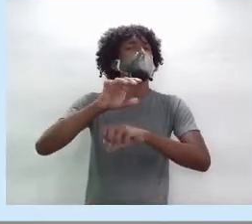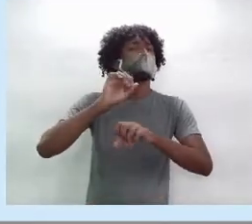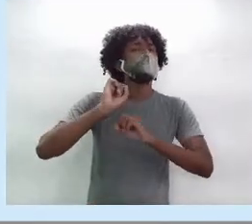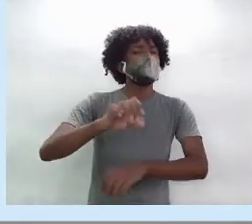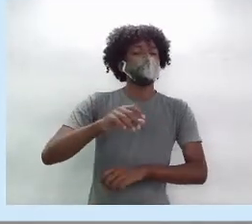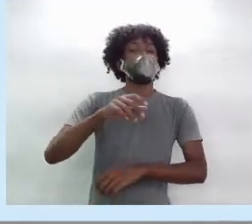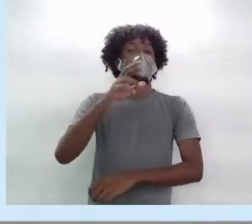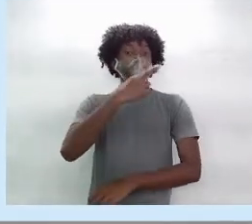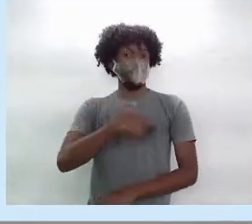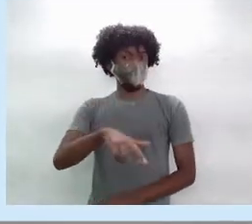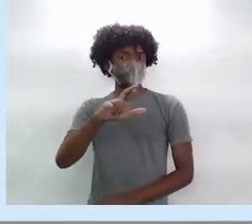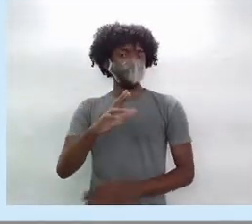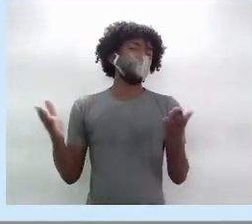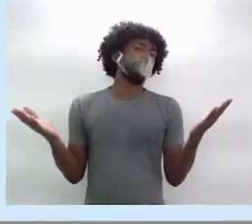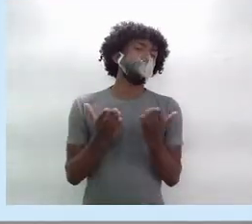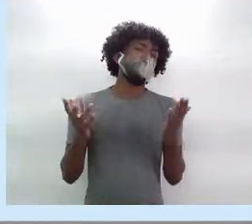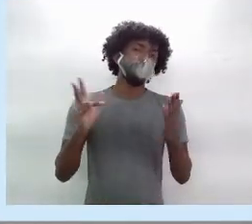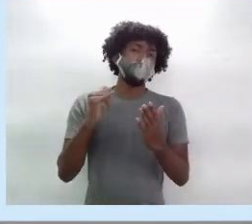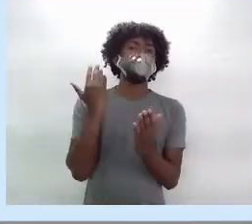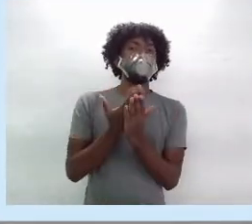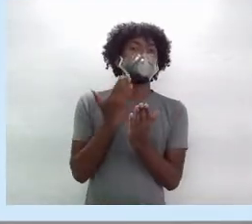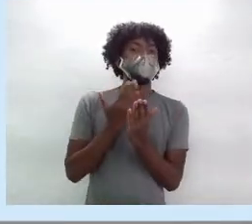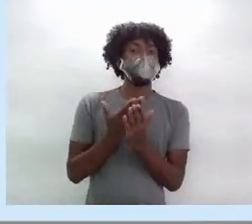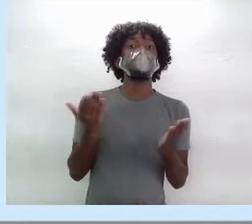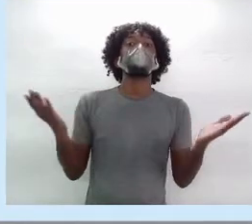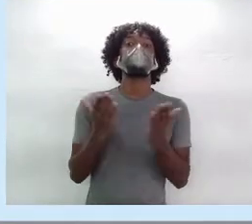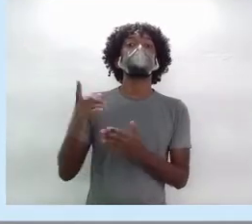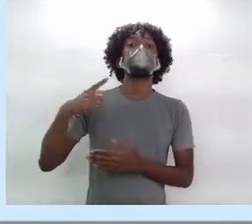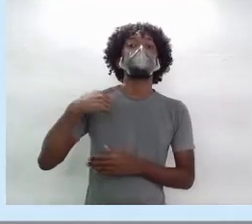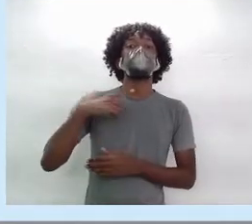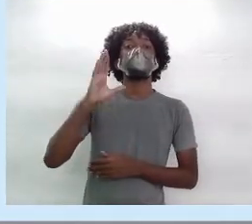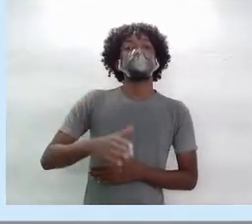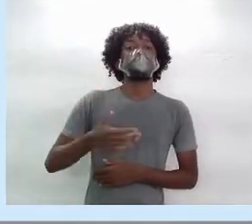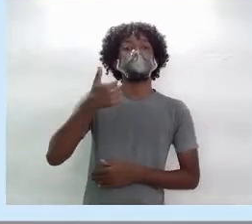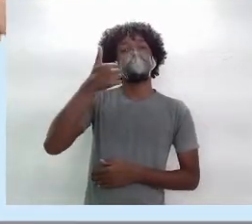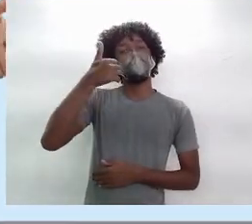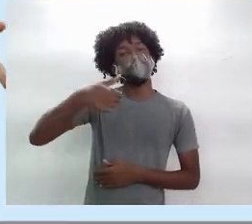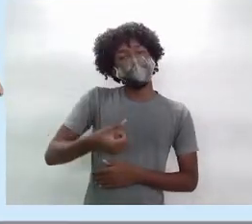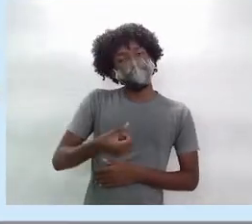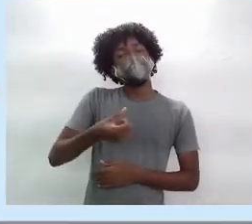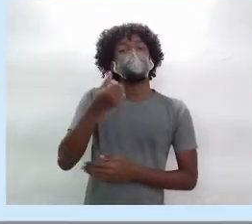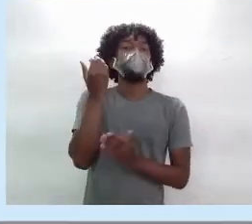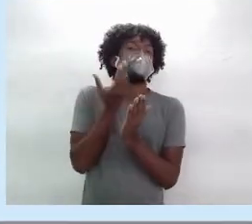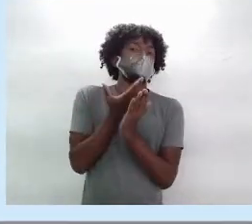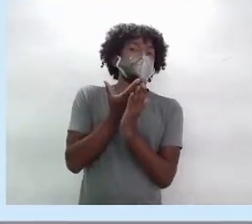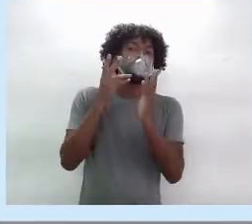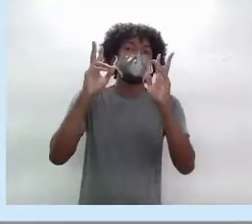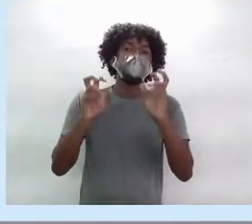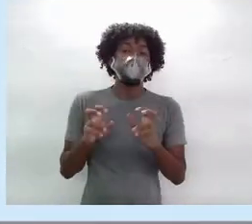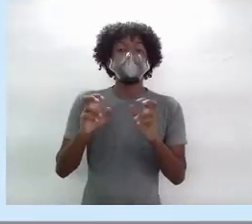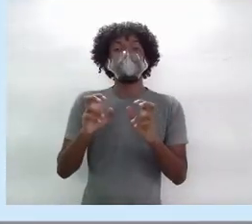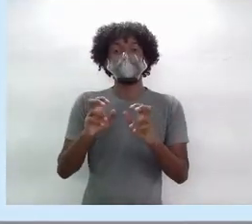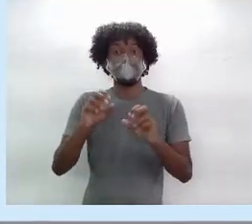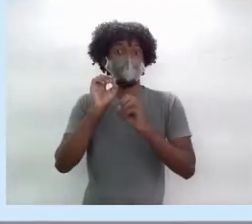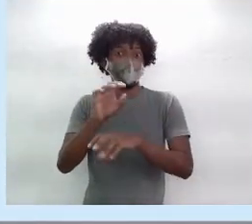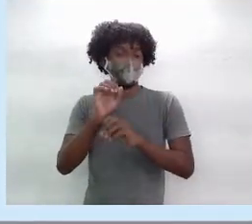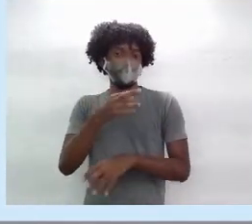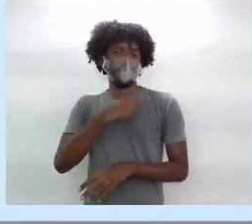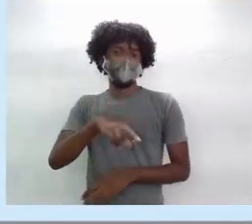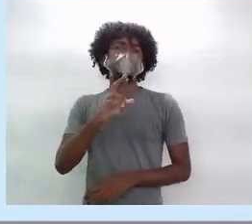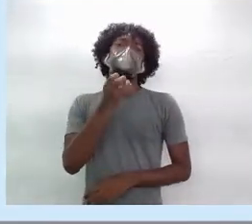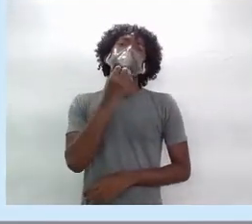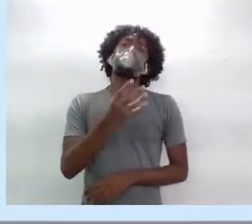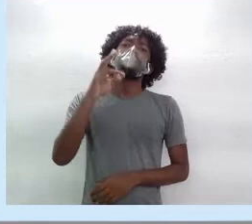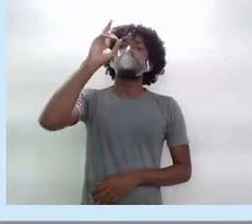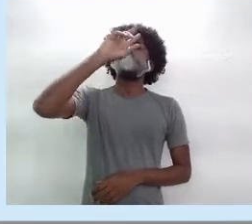E hoje nós teremos o nosso 16º encontro de ensino religioso. E é bom